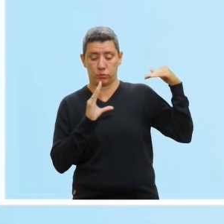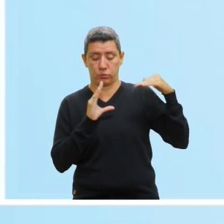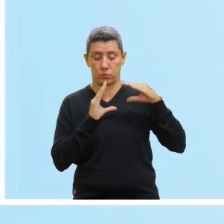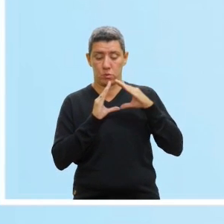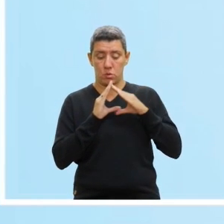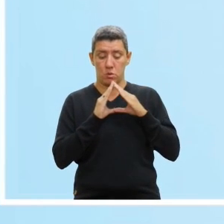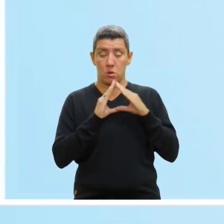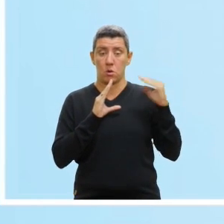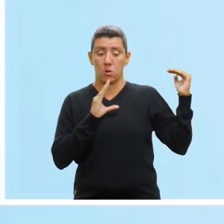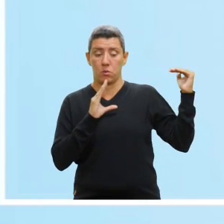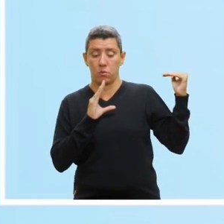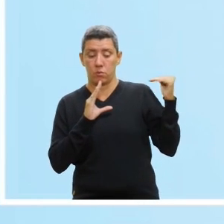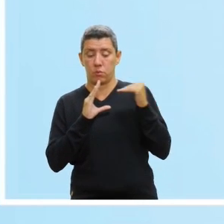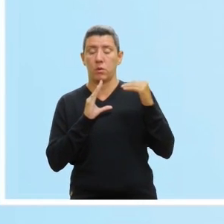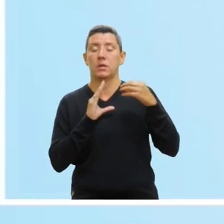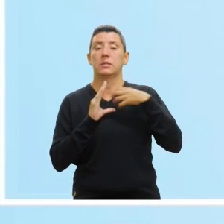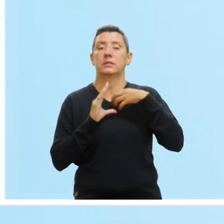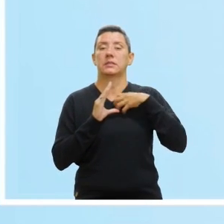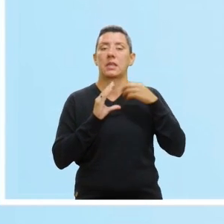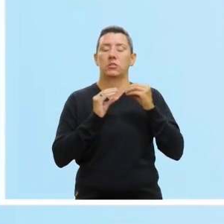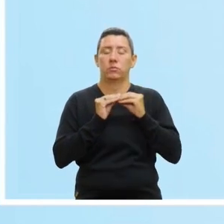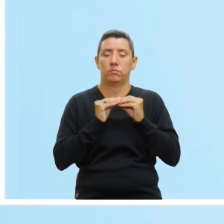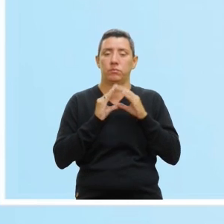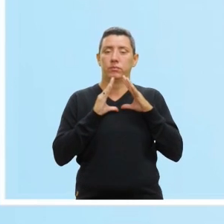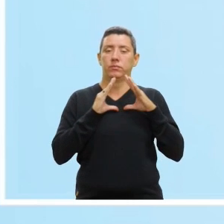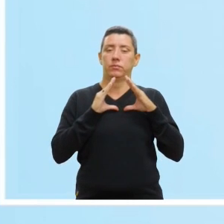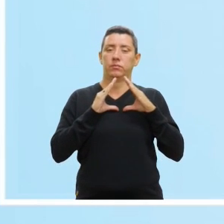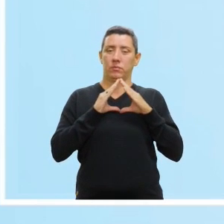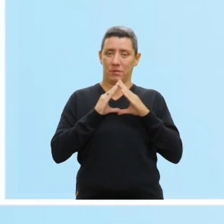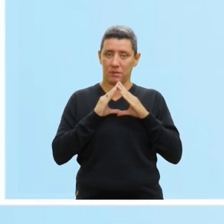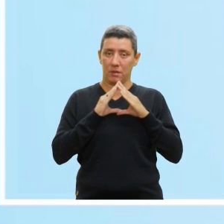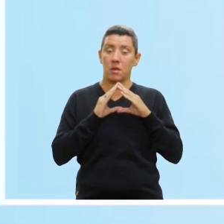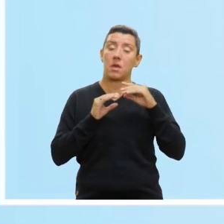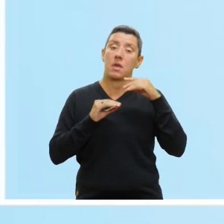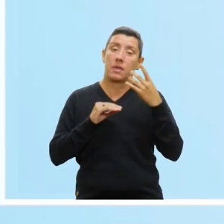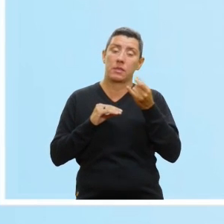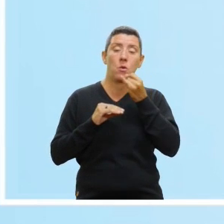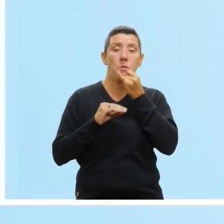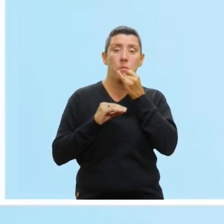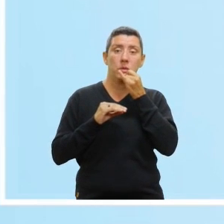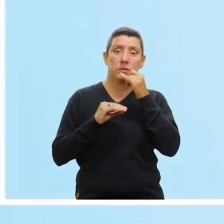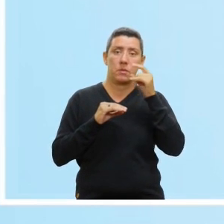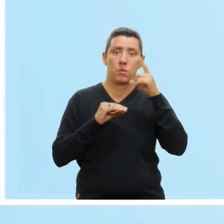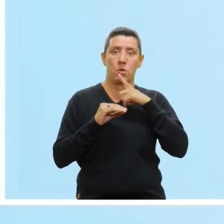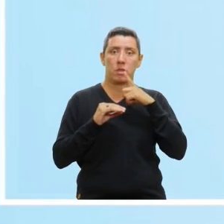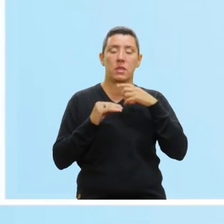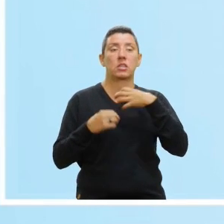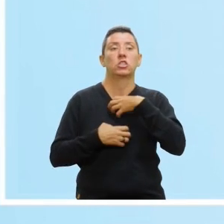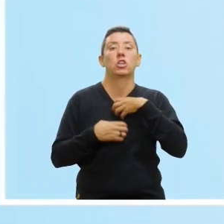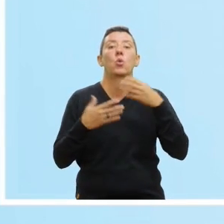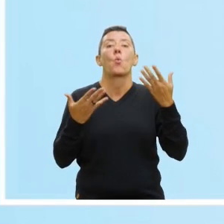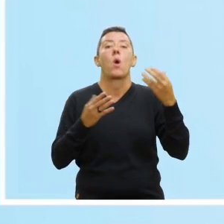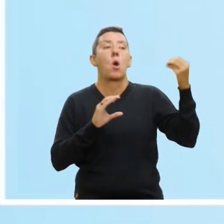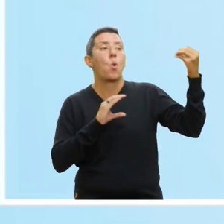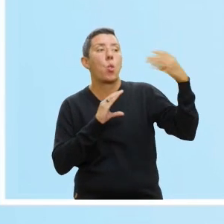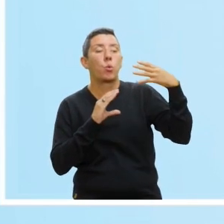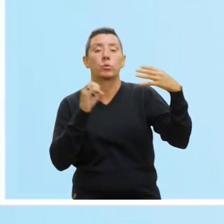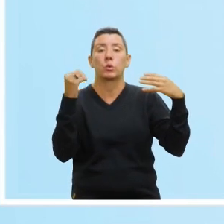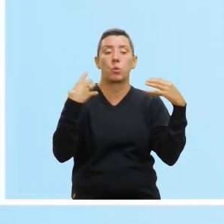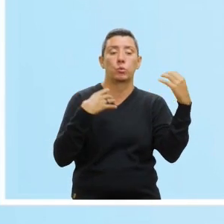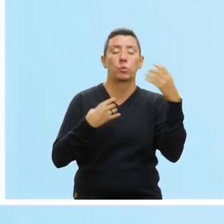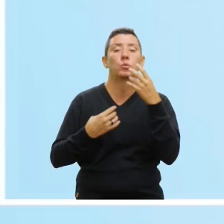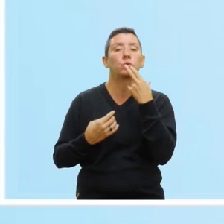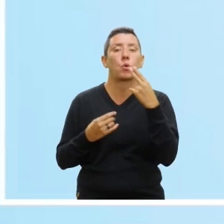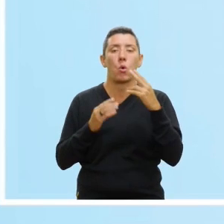tem determinado impacto. Então, um prisma, o que acontece? Cada frequência ele reage de uma forma, então você consegue ver ela